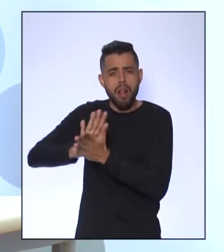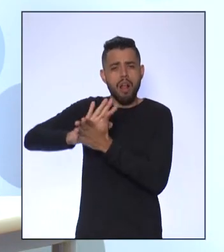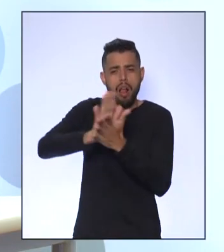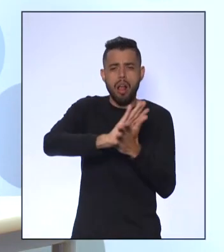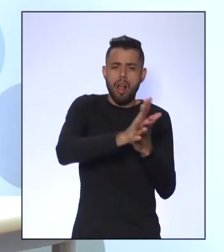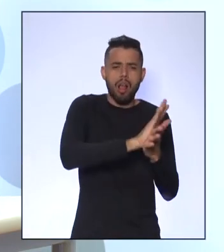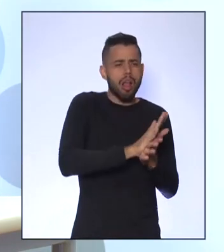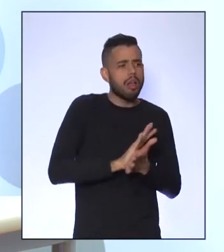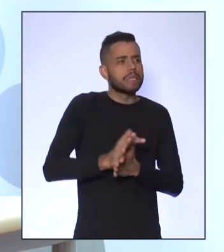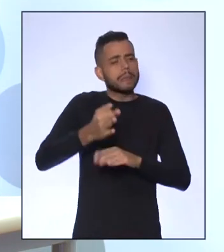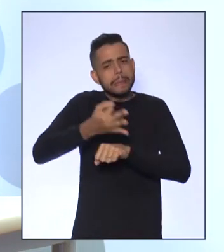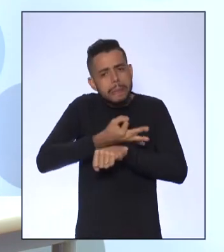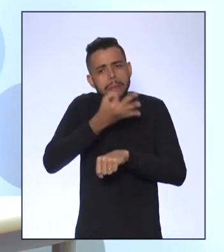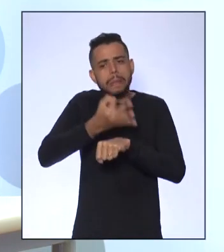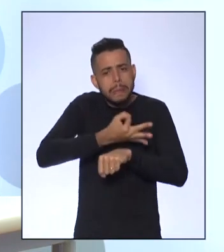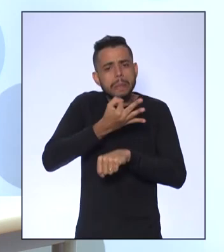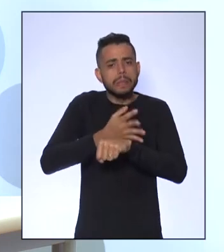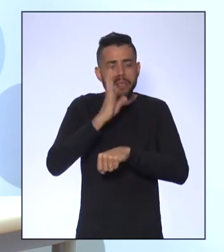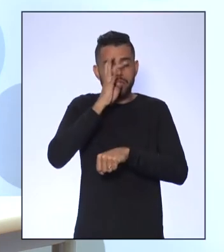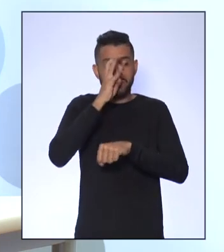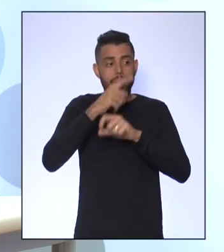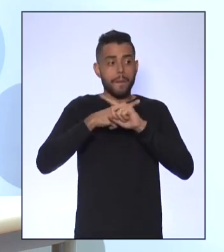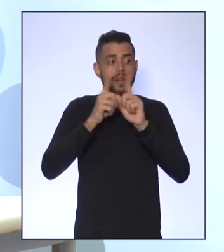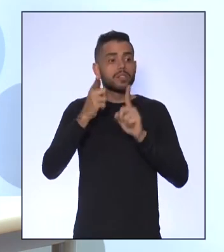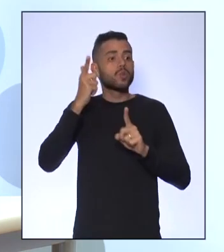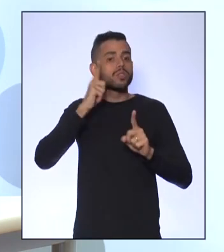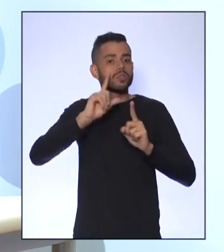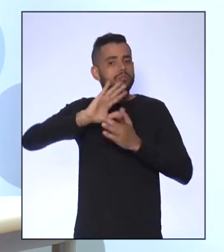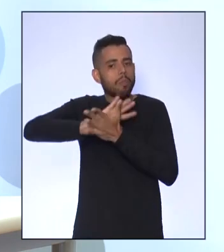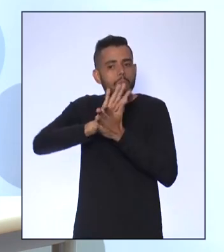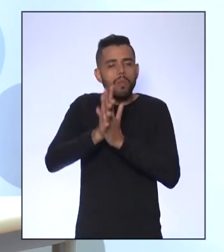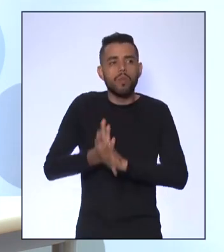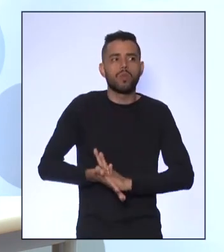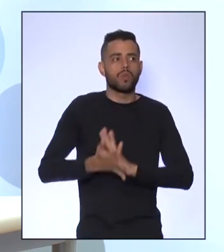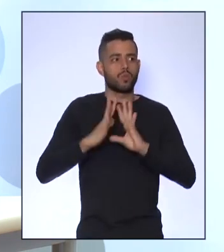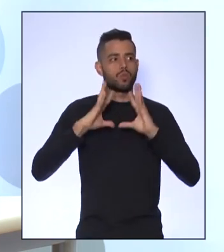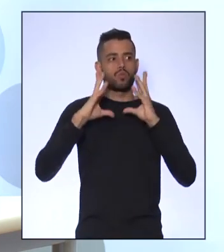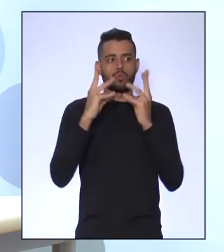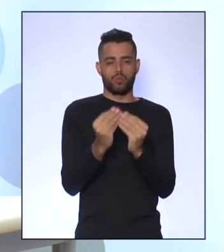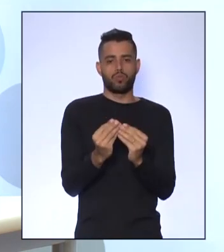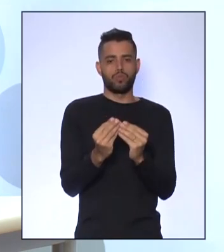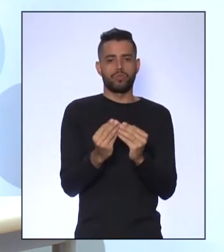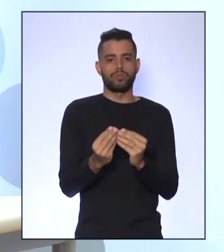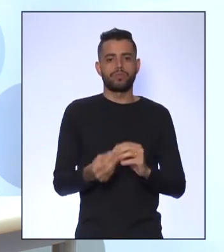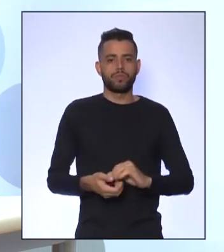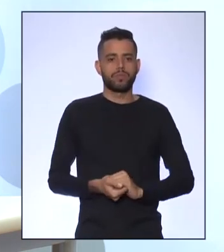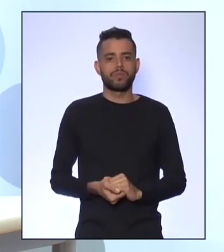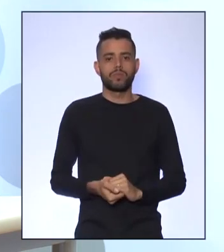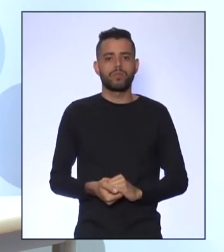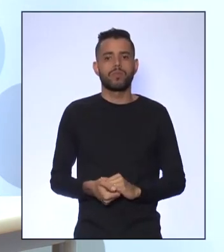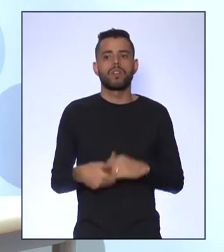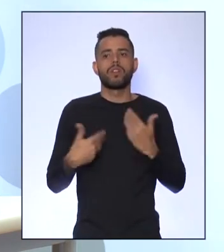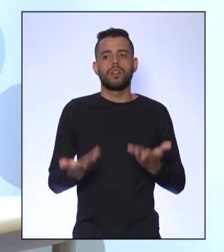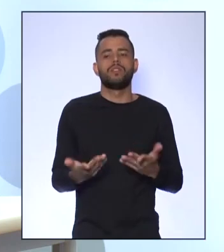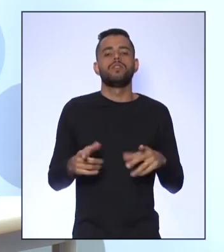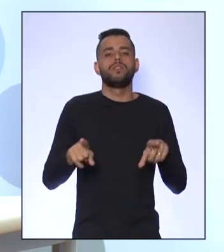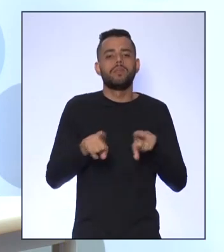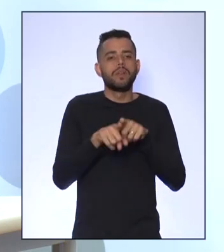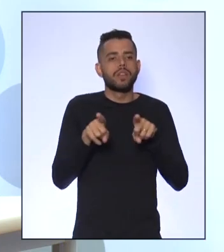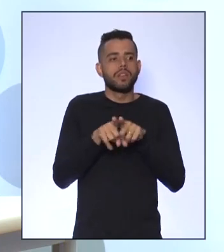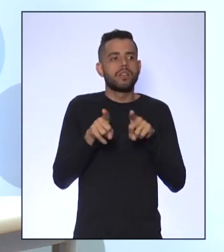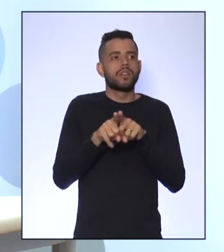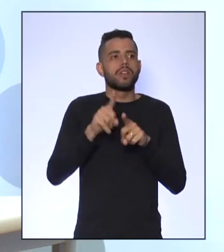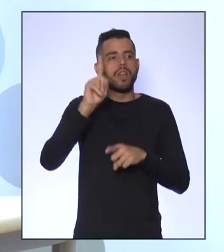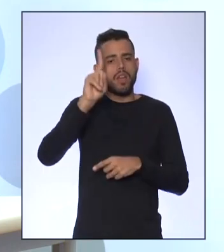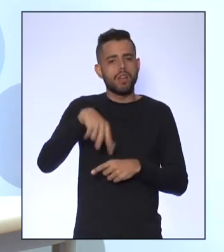máximo que puderam, só que acabou sendo demolido, e em um dia eles demoliram o cortiço inteirinho. Esse cortiço levava o nome de Cabeça